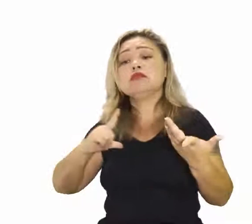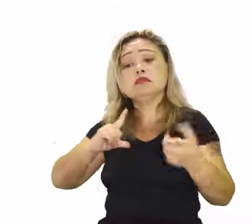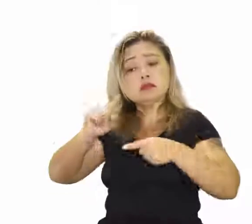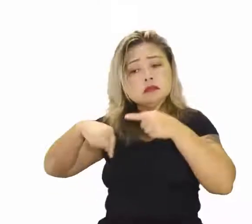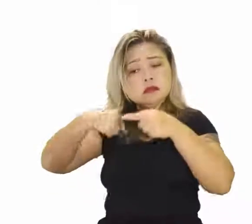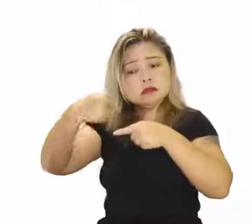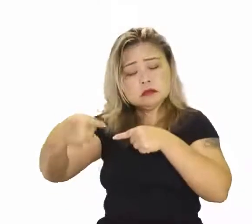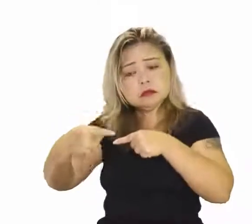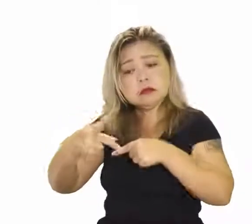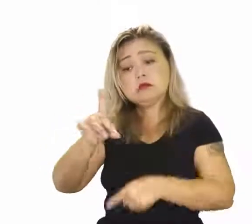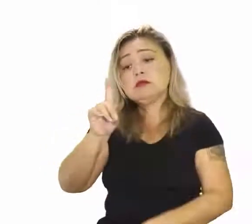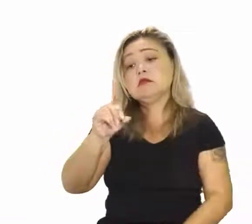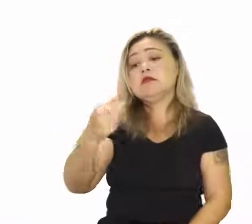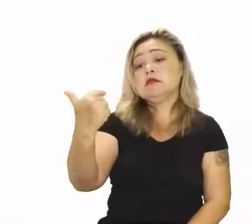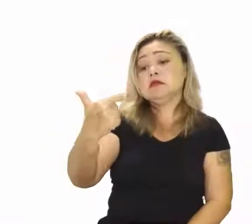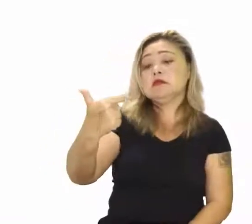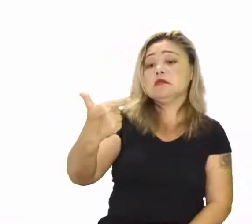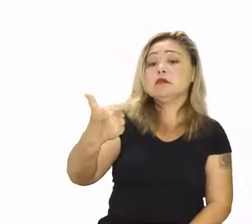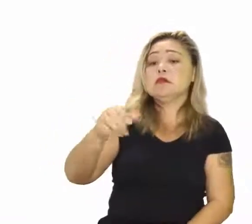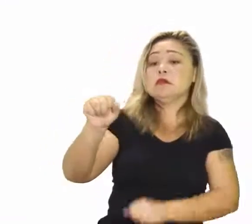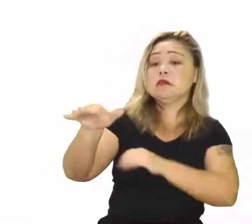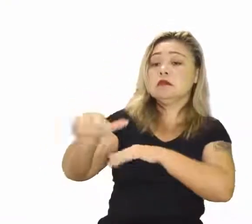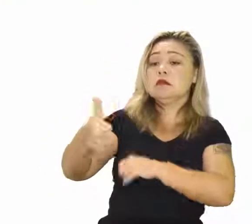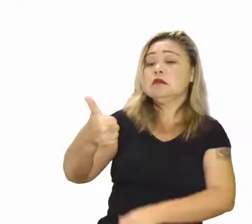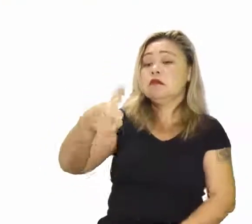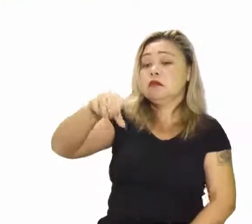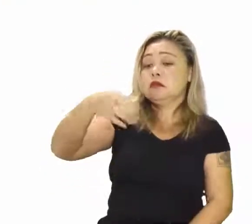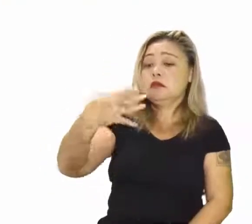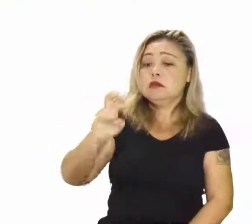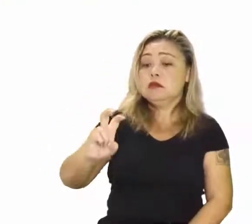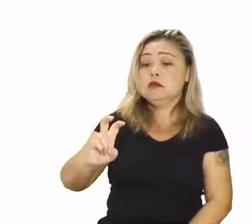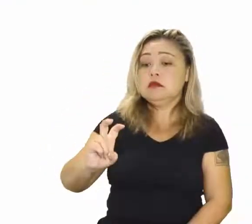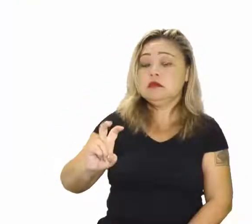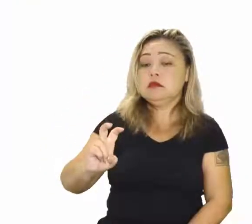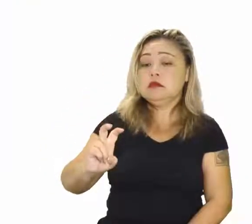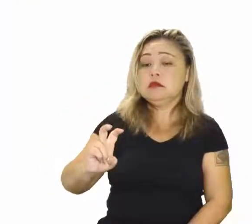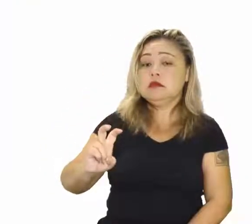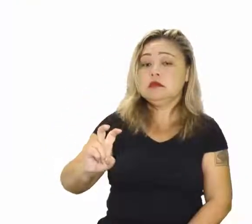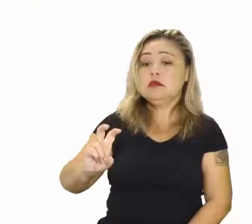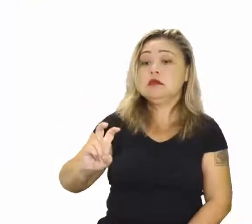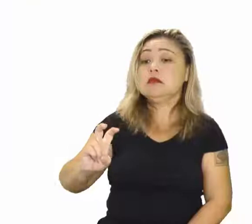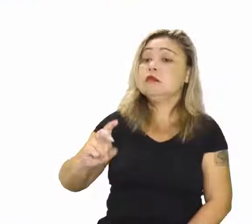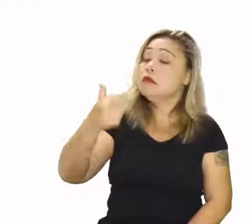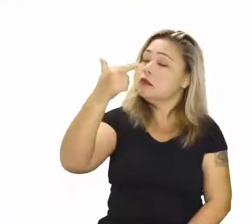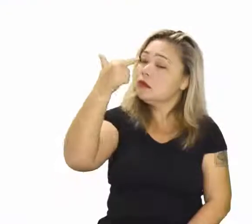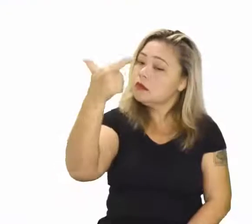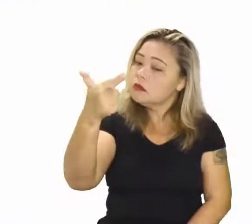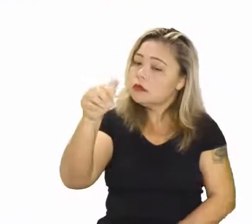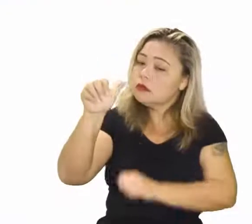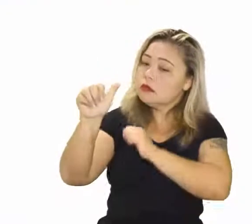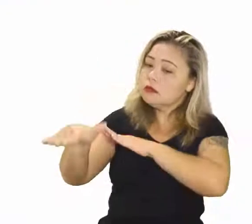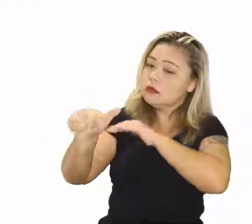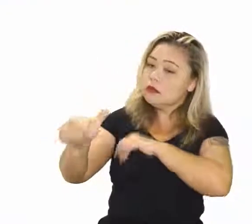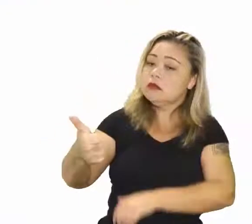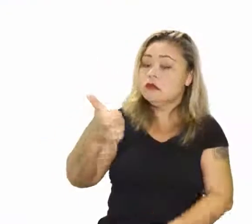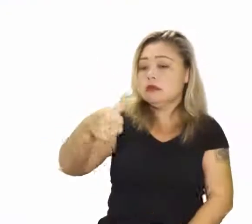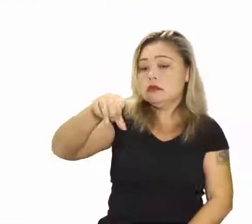ocorreu no dia 2 de setembro de 1945. 2 de setembro de